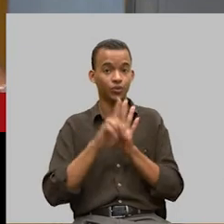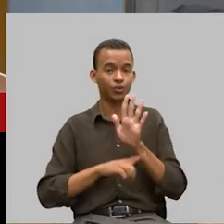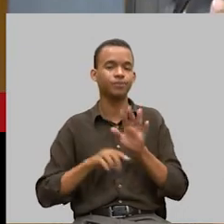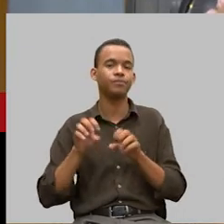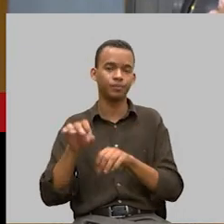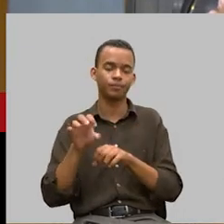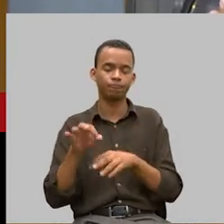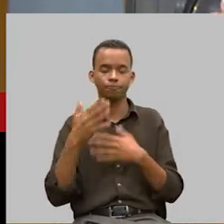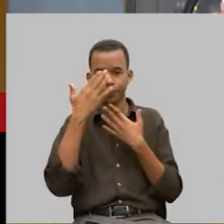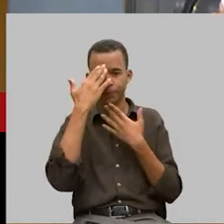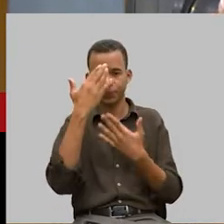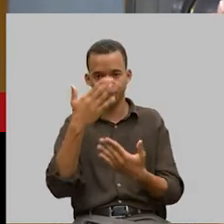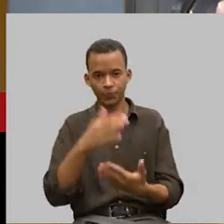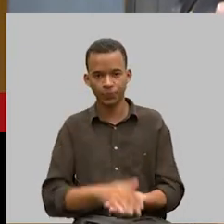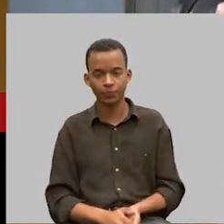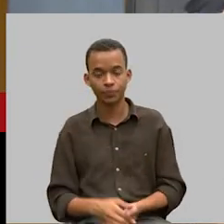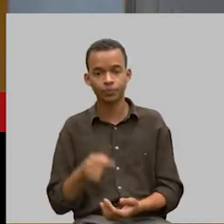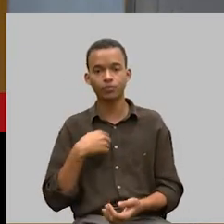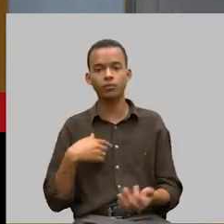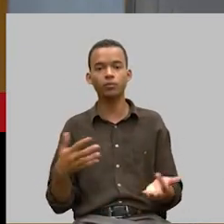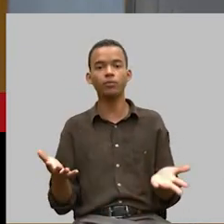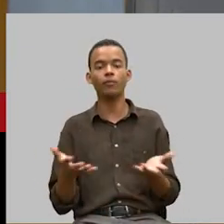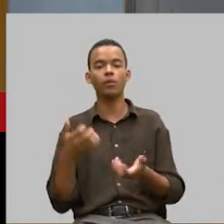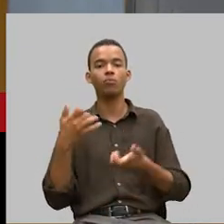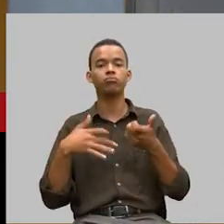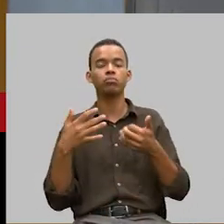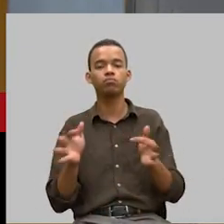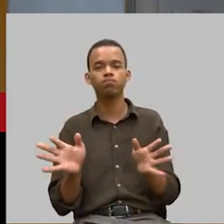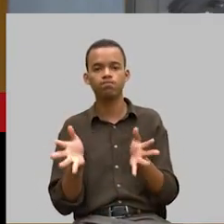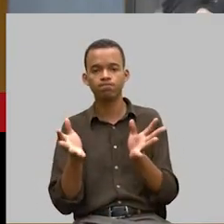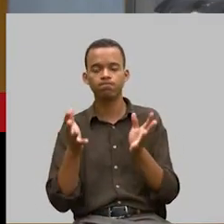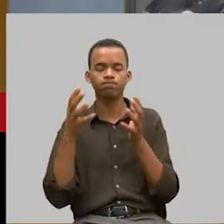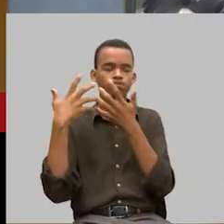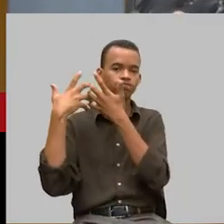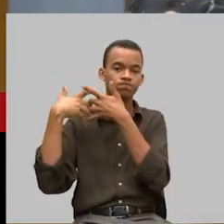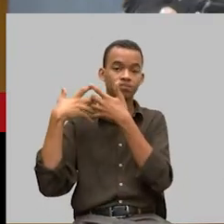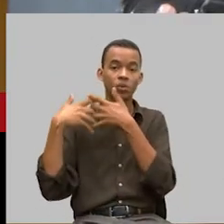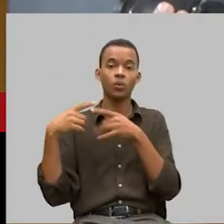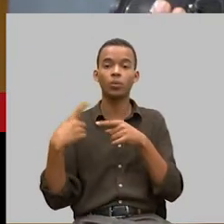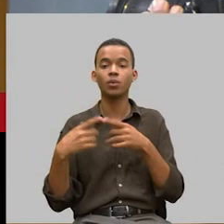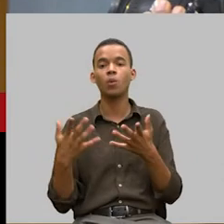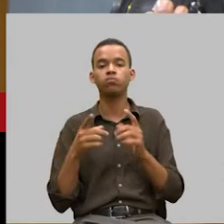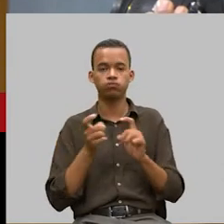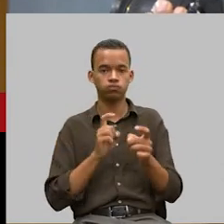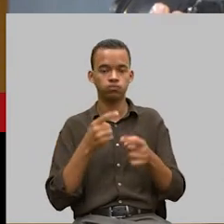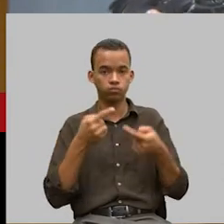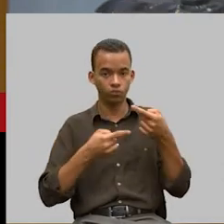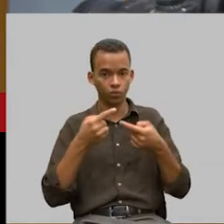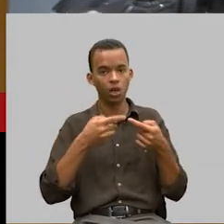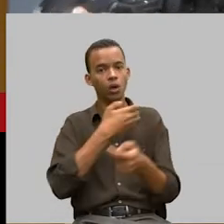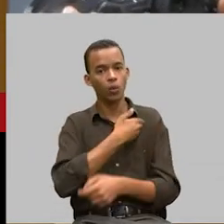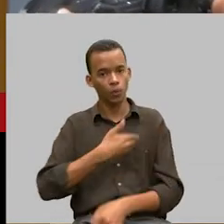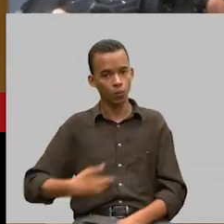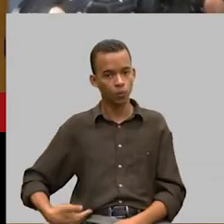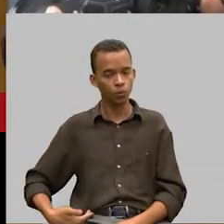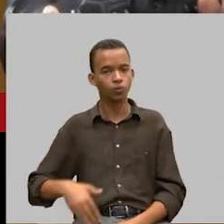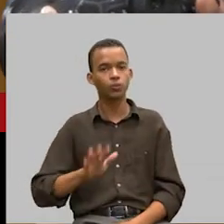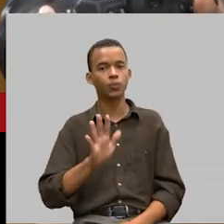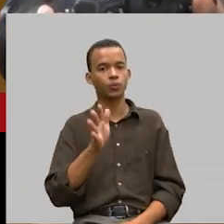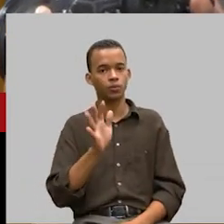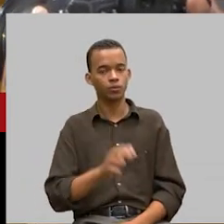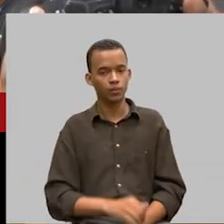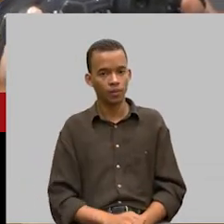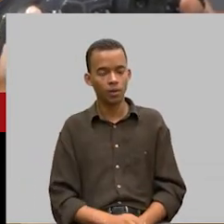provocações porque todo esse debate que tá sendo travado aqui hoje nesse debate público e